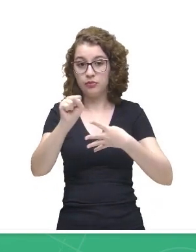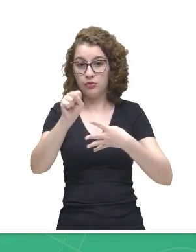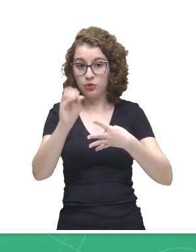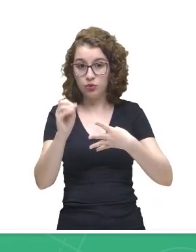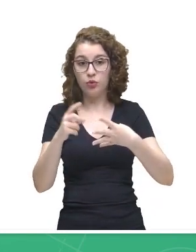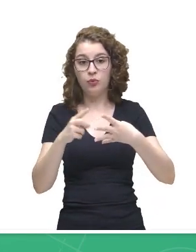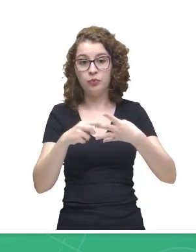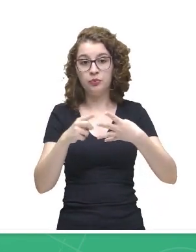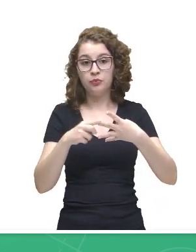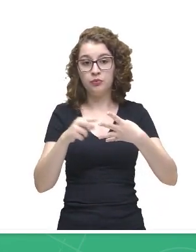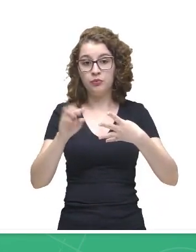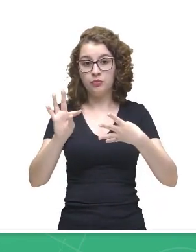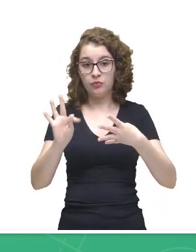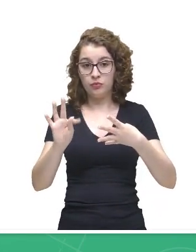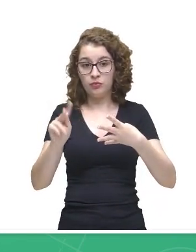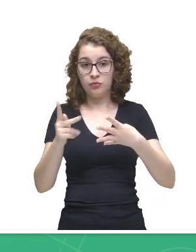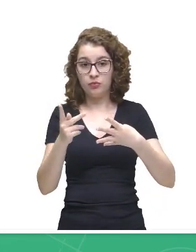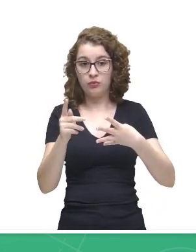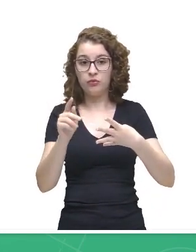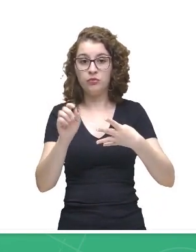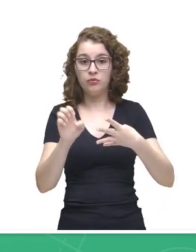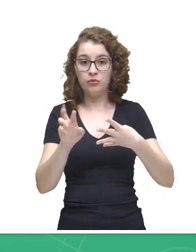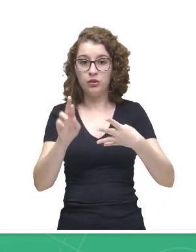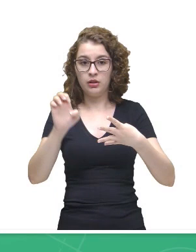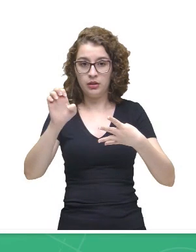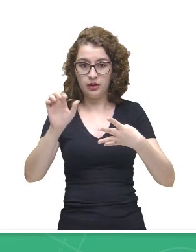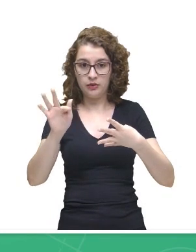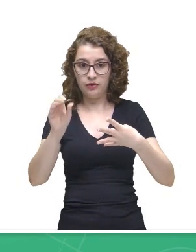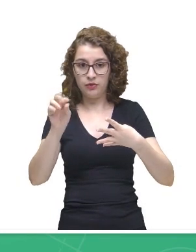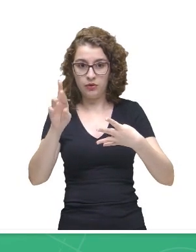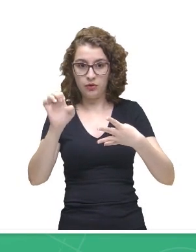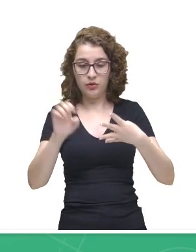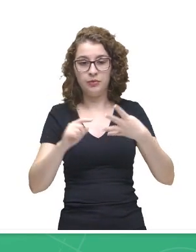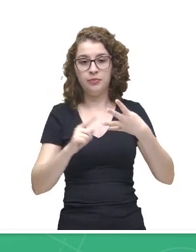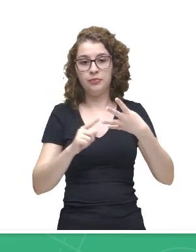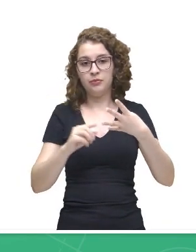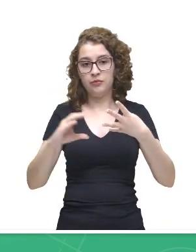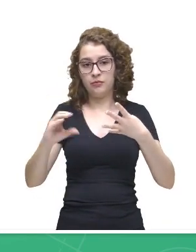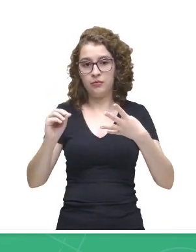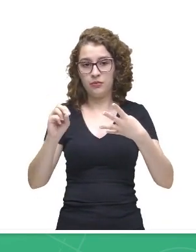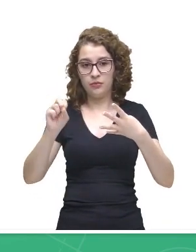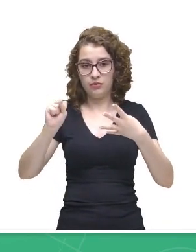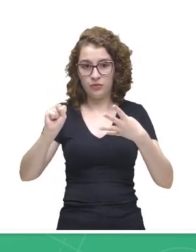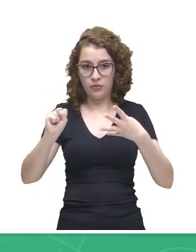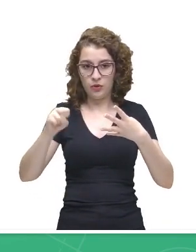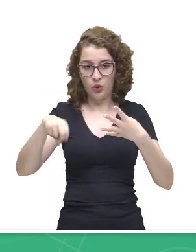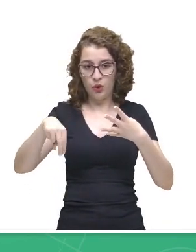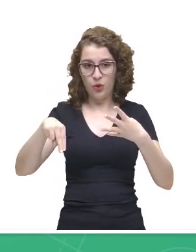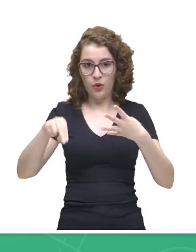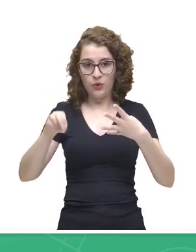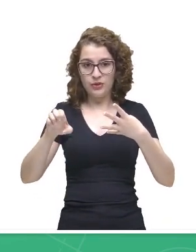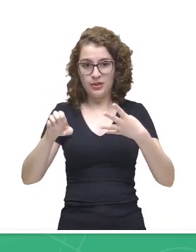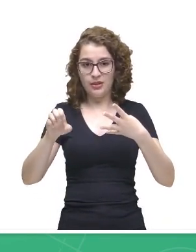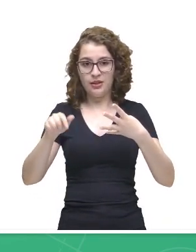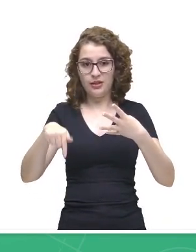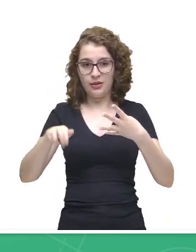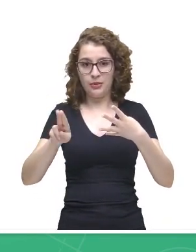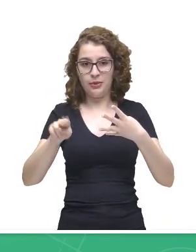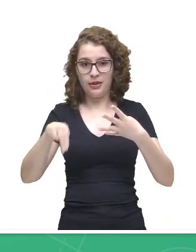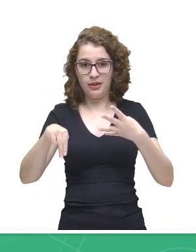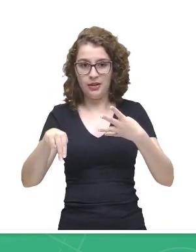na redação, se você quiser tirar uma nota maravilhosa, arrasar na redação, usem o therefore. Ele é bem